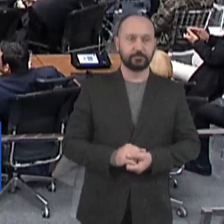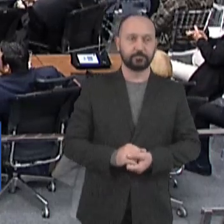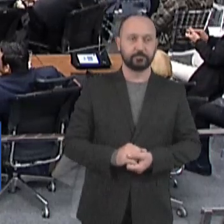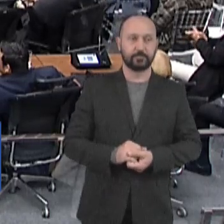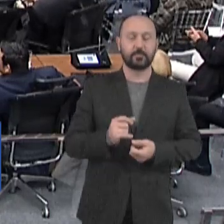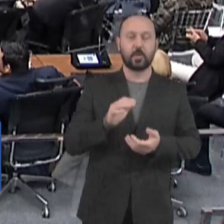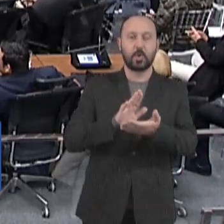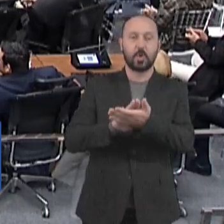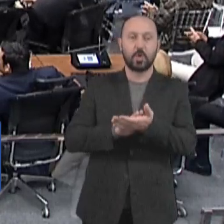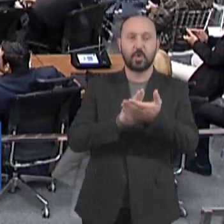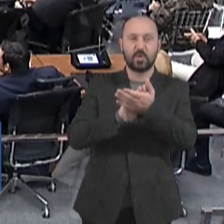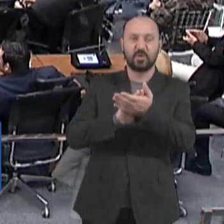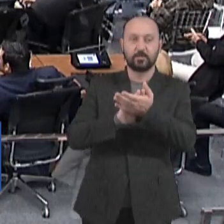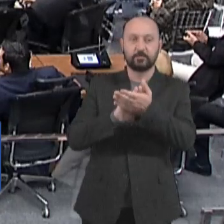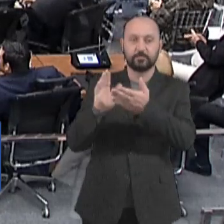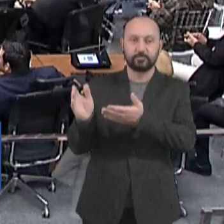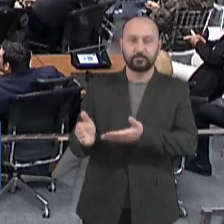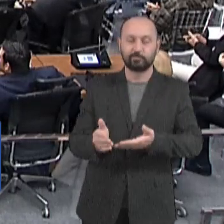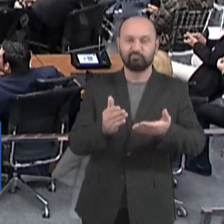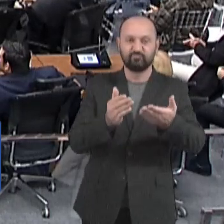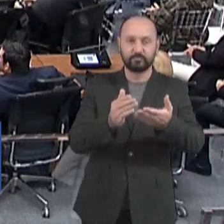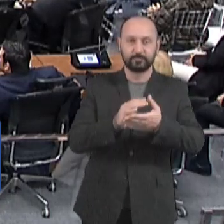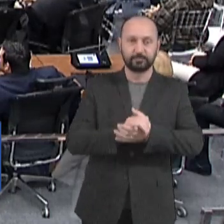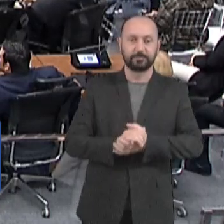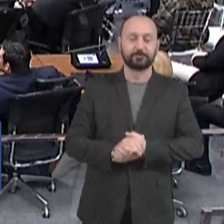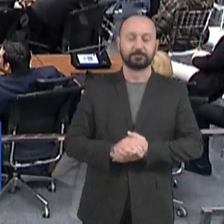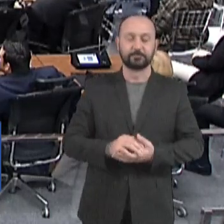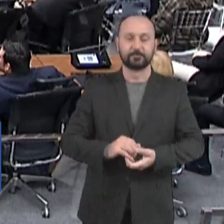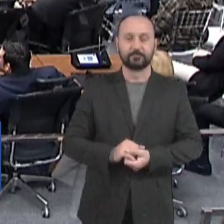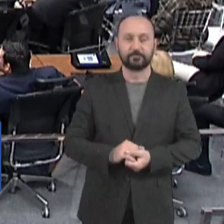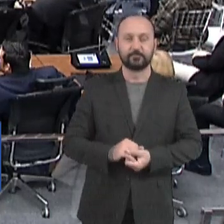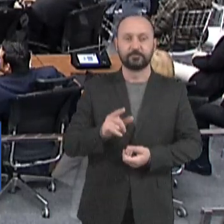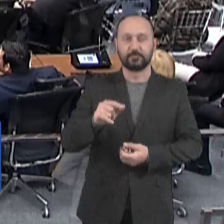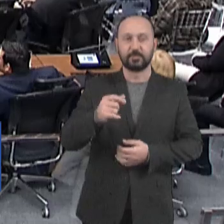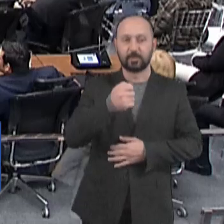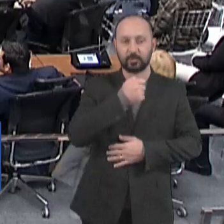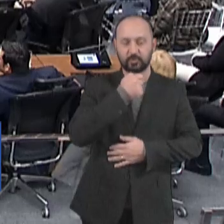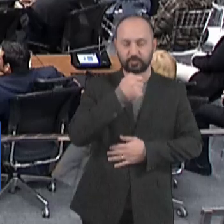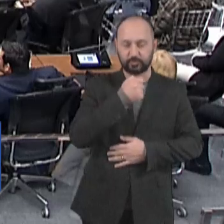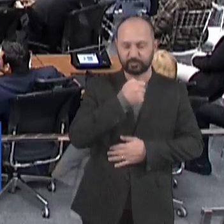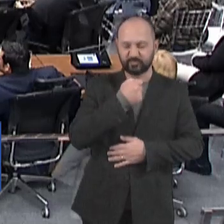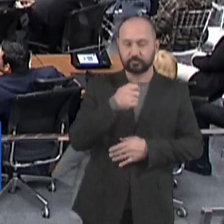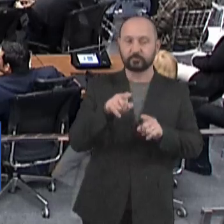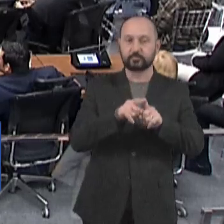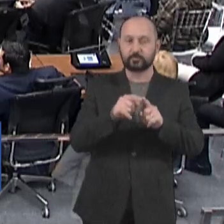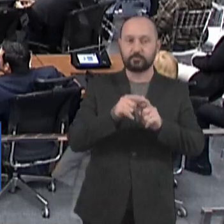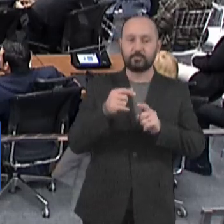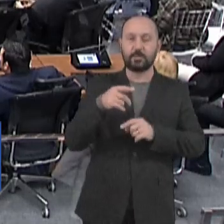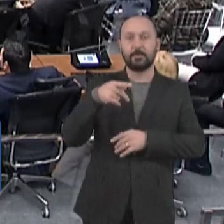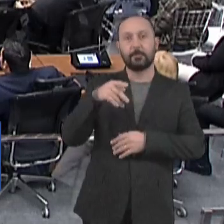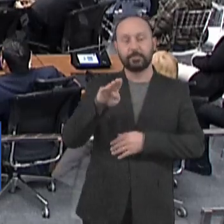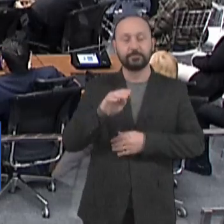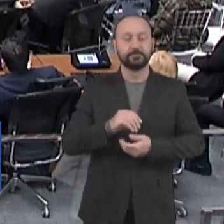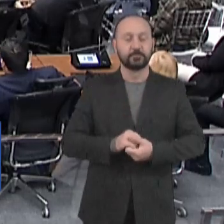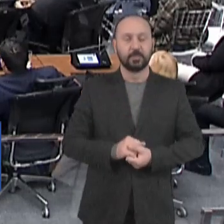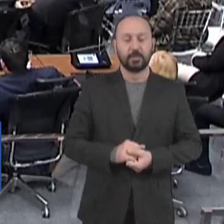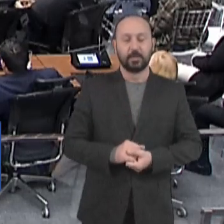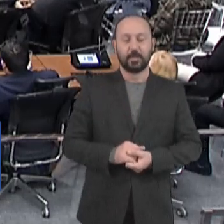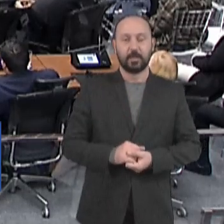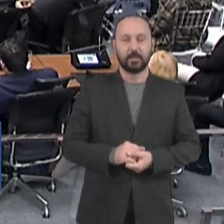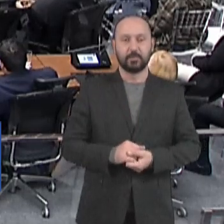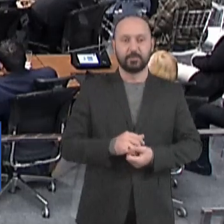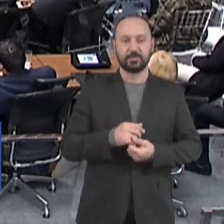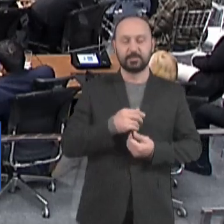O homenageado Fábio Mateus Coelho Pellegrini Freitas, ele é jornalista e publicitário.